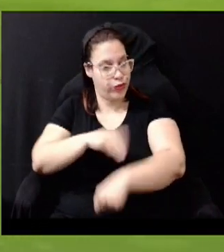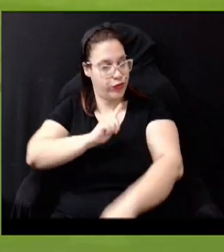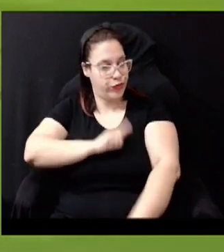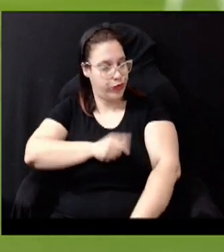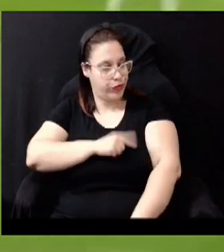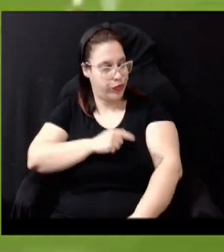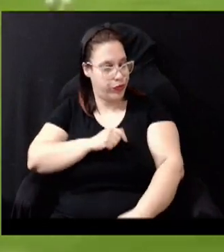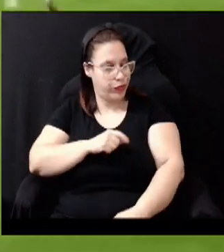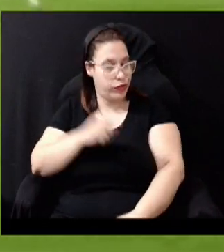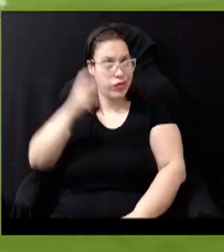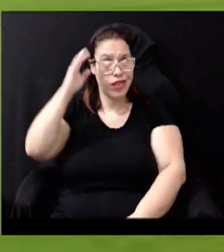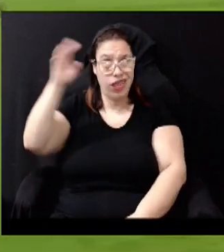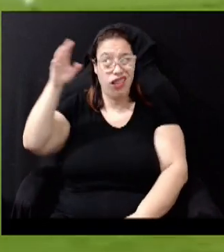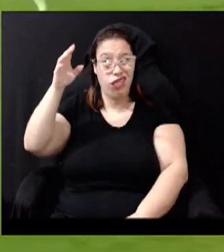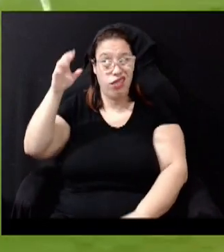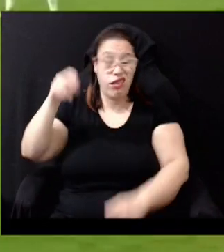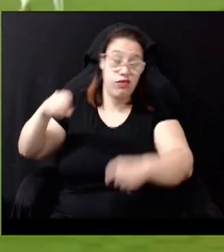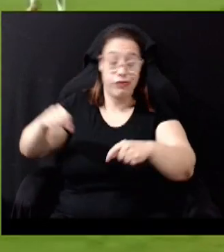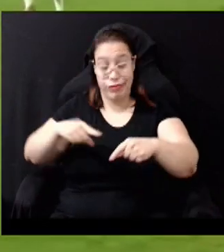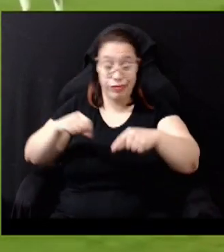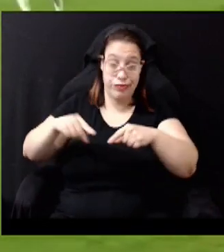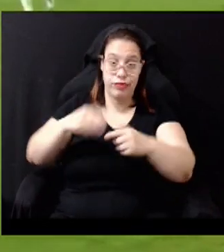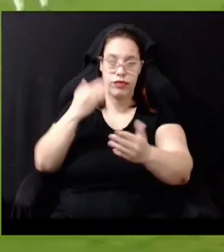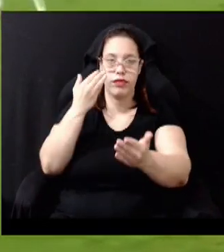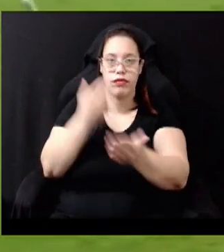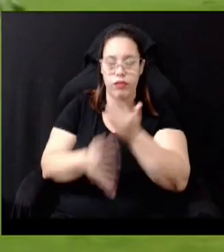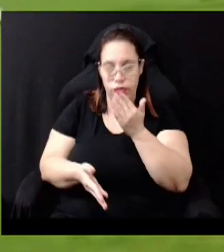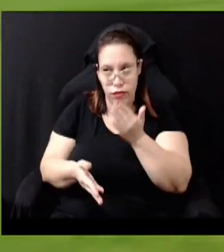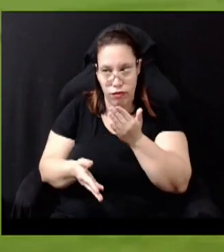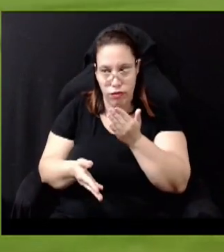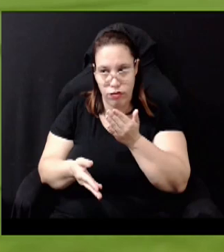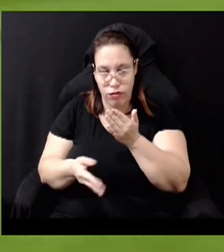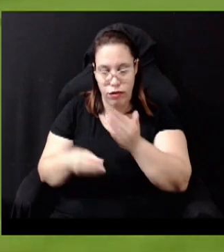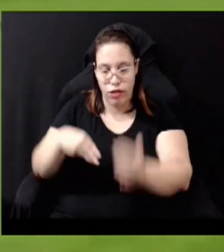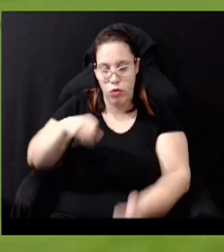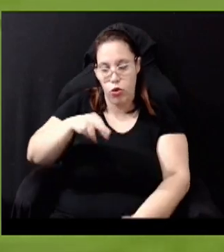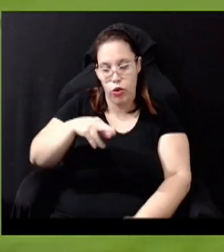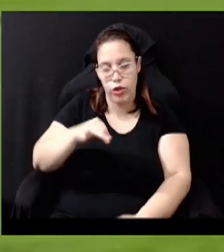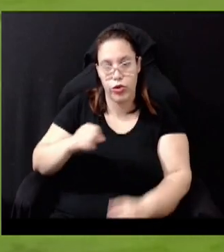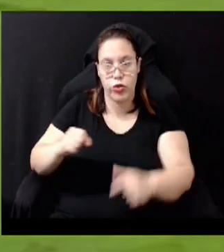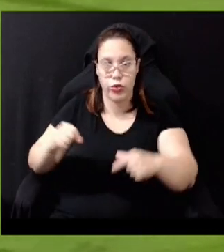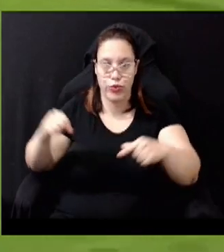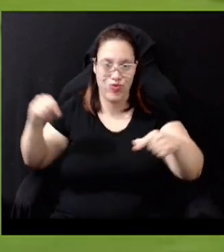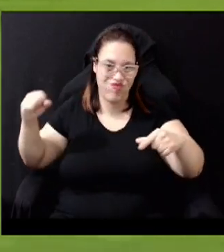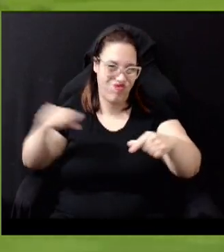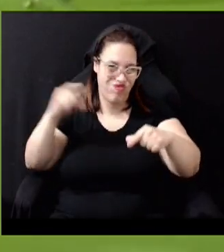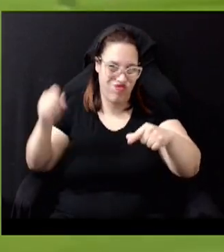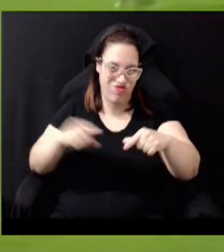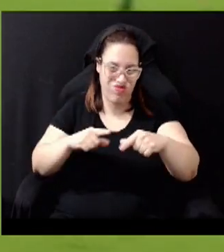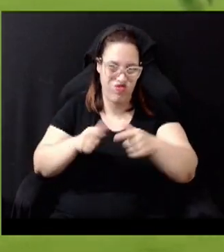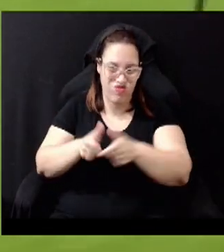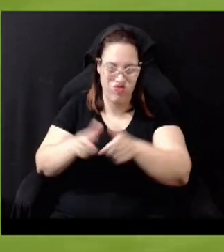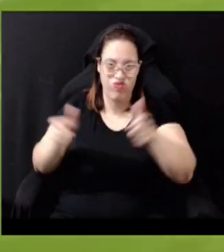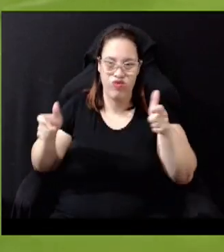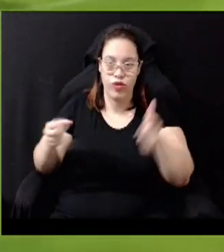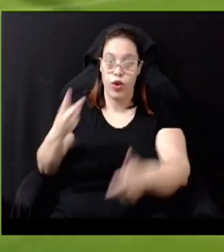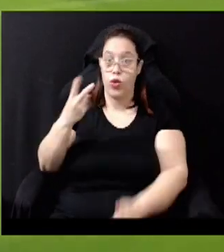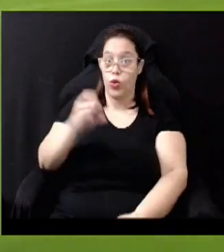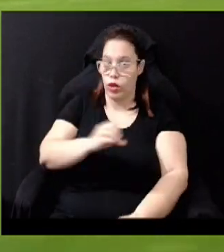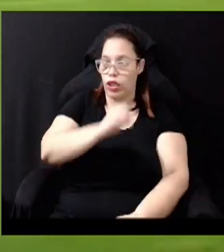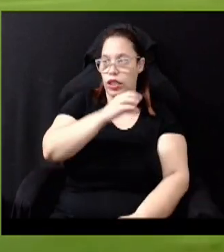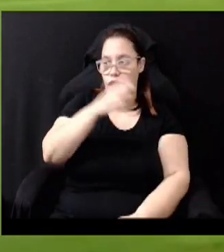de sair jogando, perdeu a bola e Maurício bateu cruzado para ampliar 2-0.